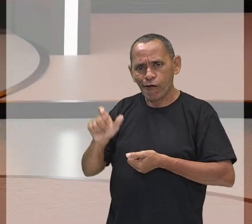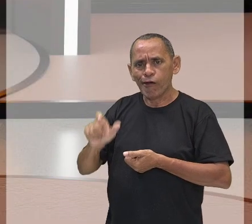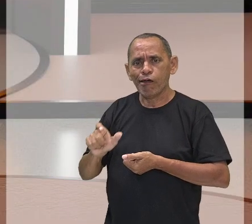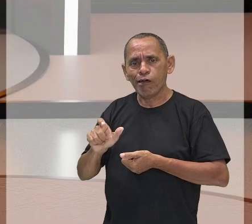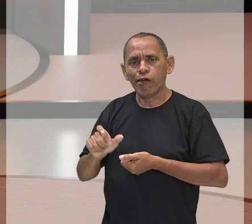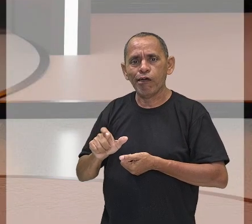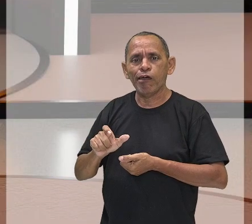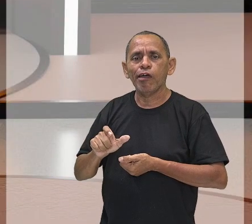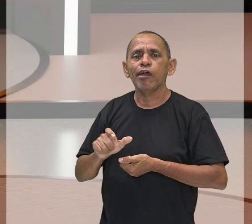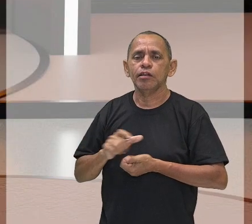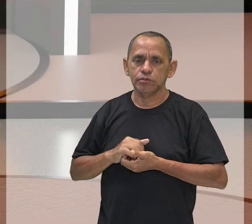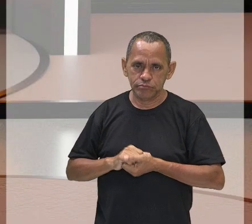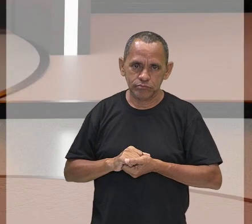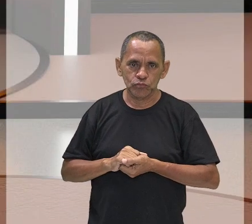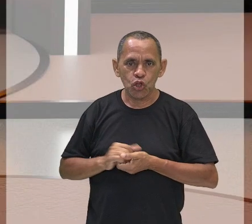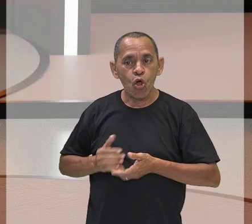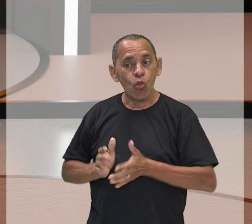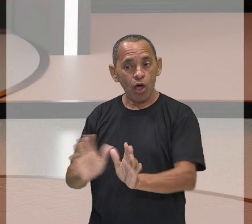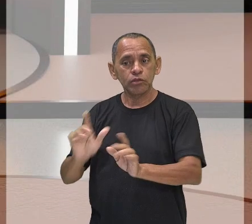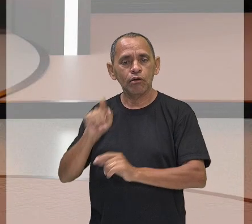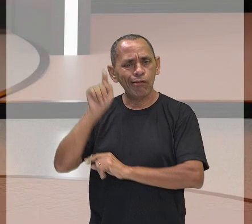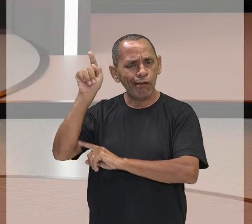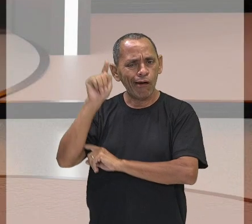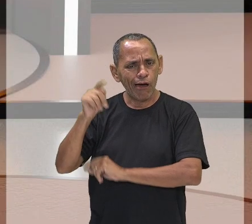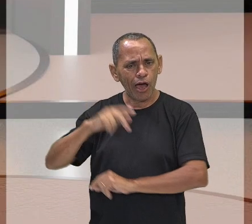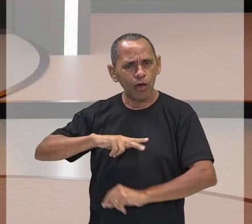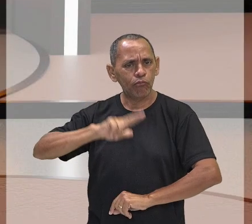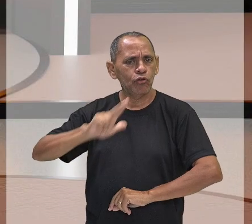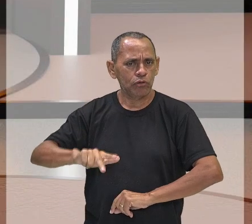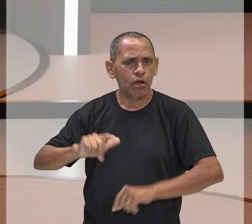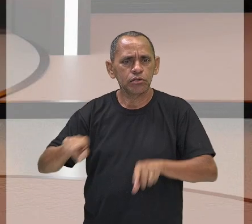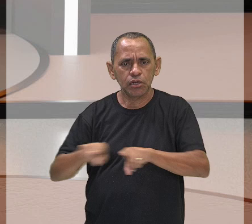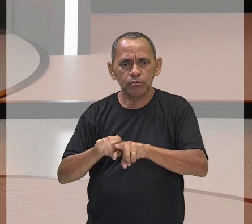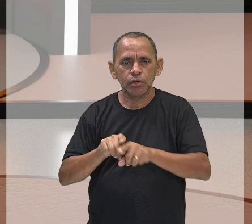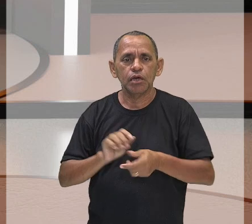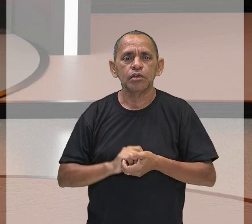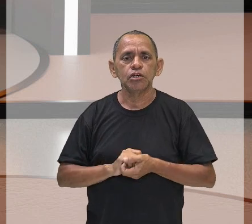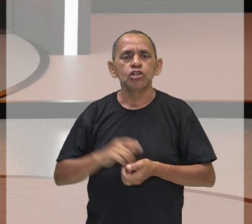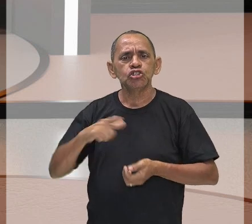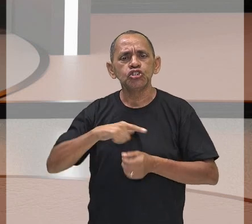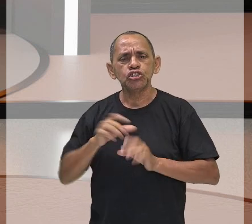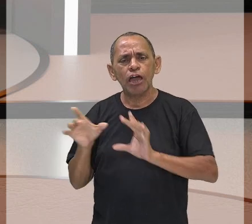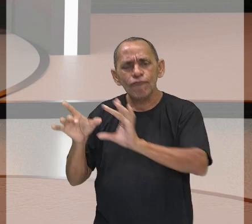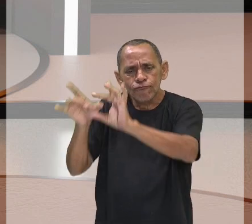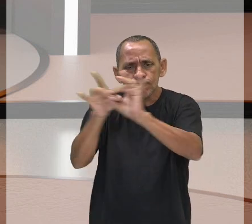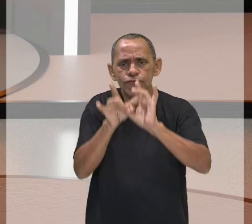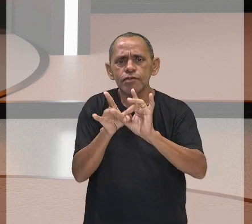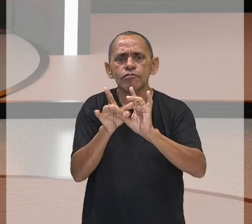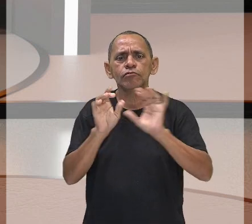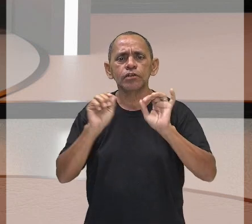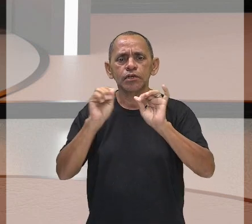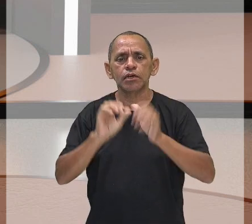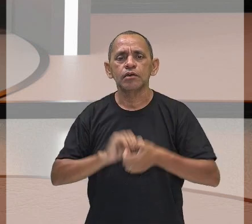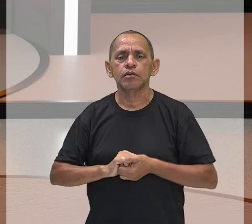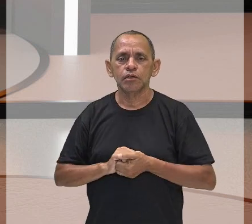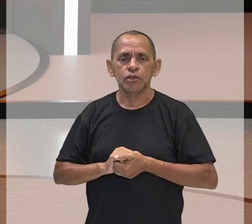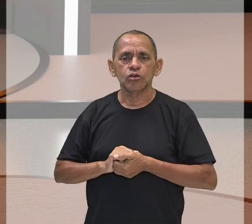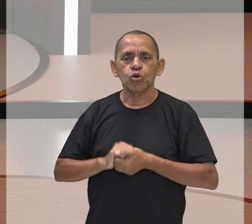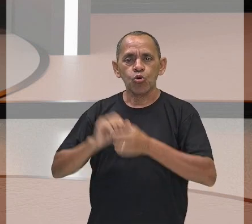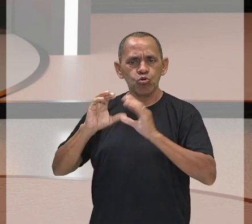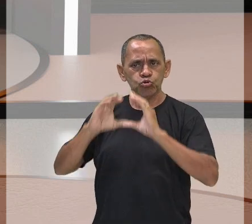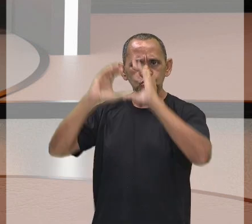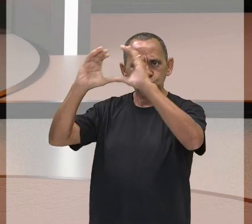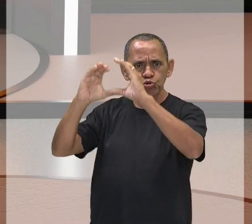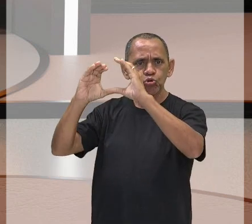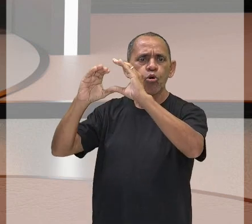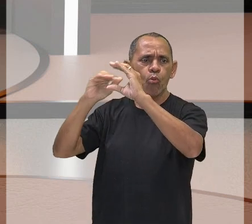gente? Era filho de Dom João VI, ele vê ali bastante vinculado com as elites brasileiras, gente. a